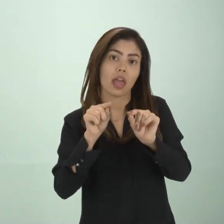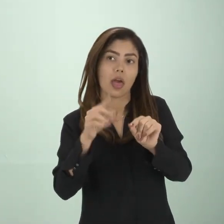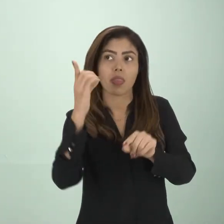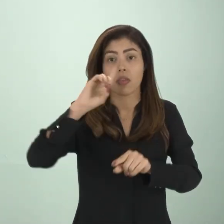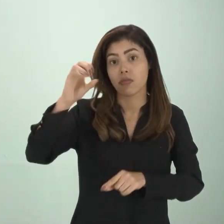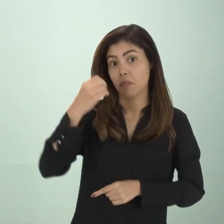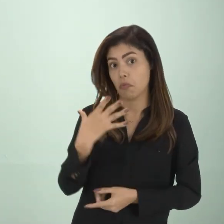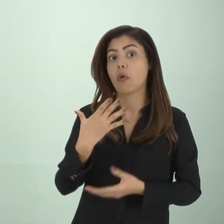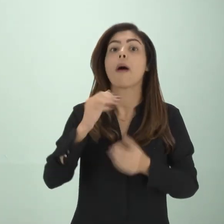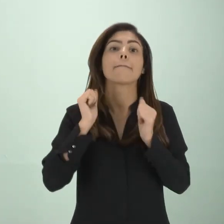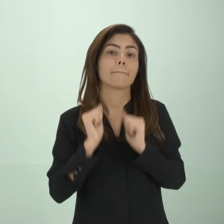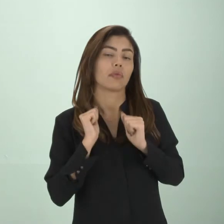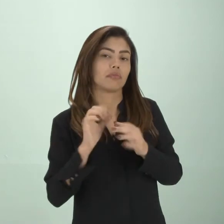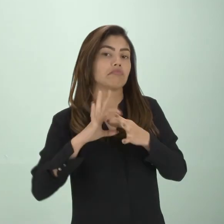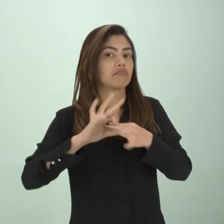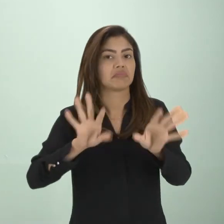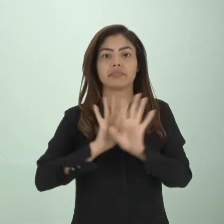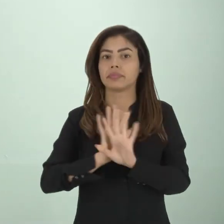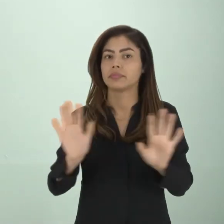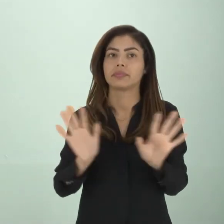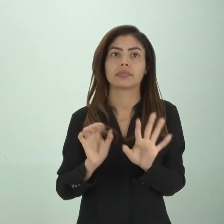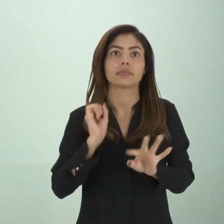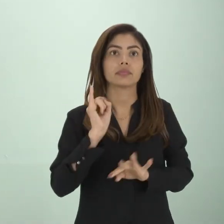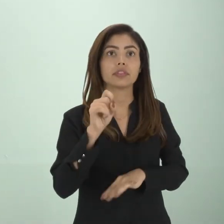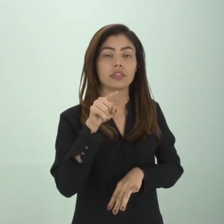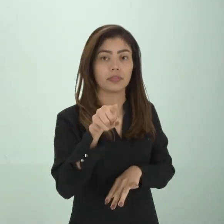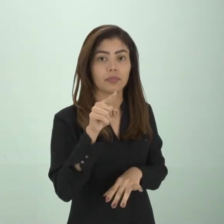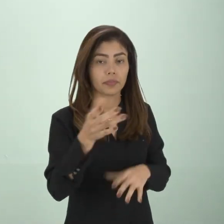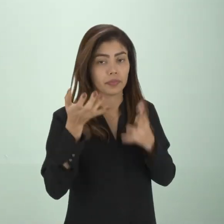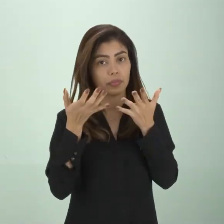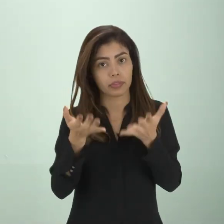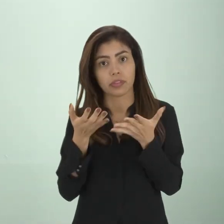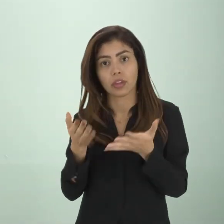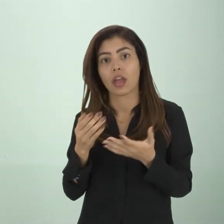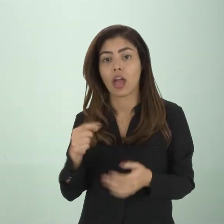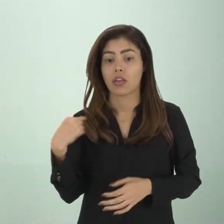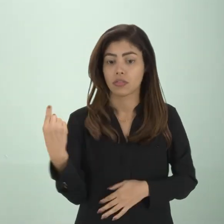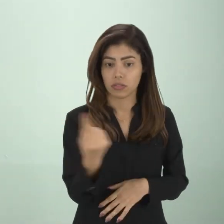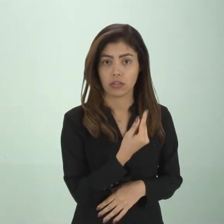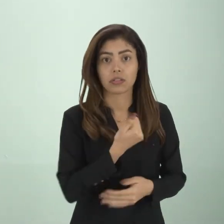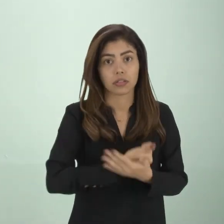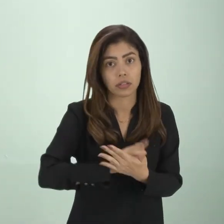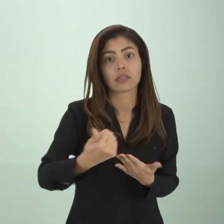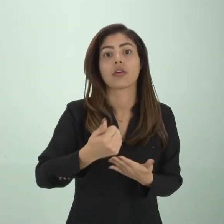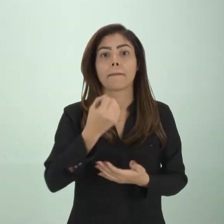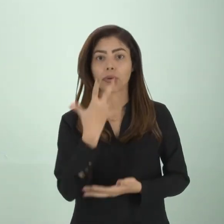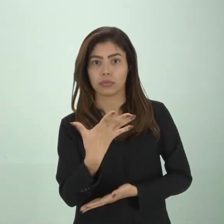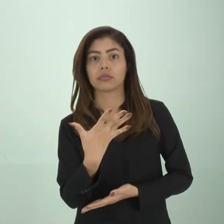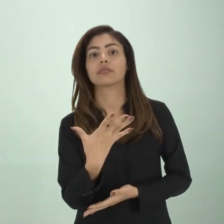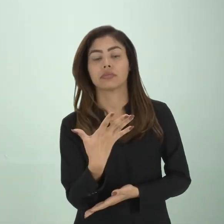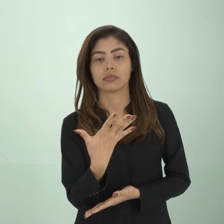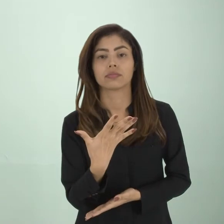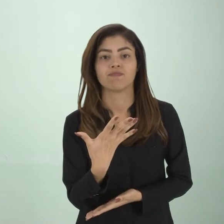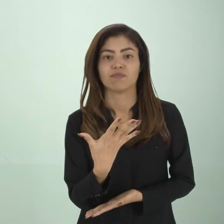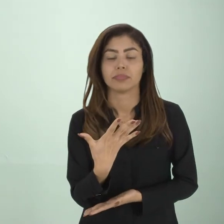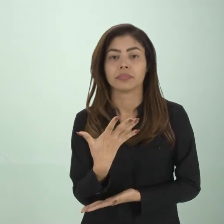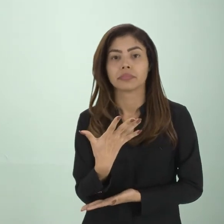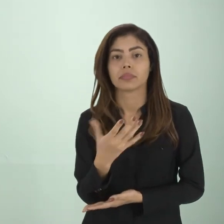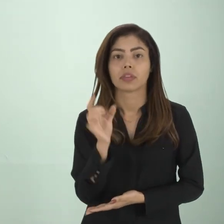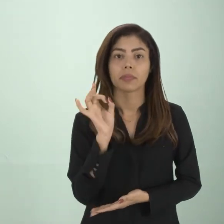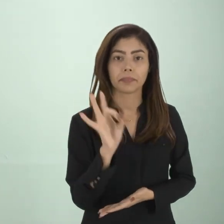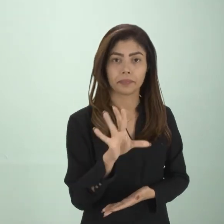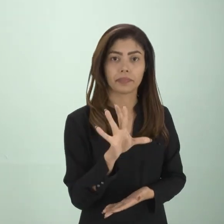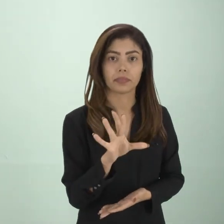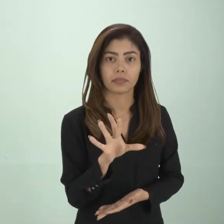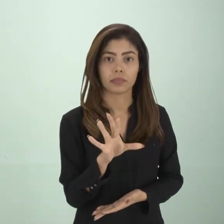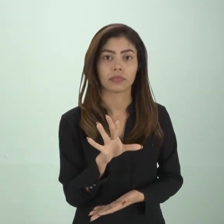nós agimos por meio da nossa liberdade, que ele chama de livre-arbítrio. Deus é tão